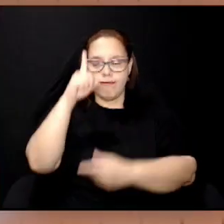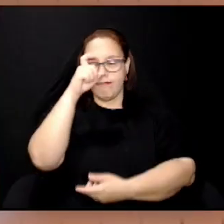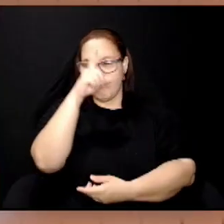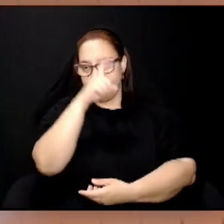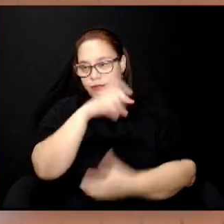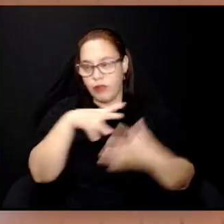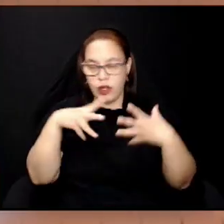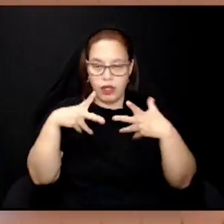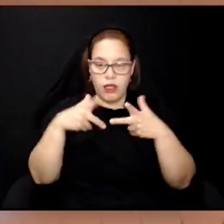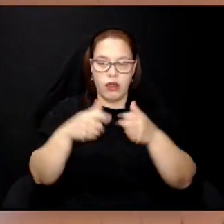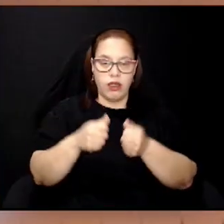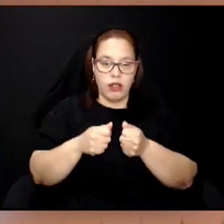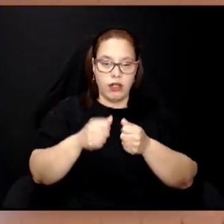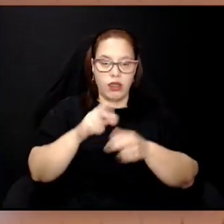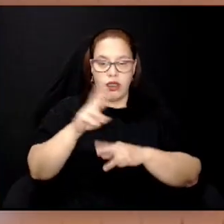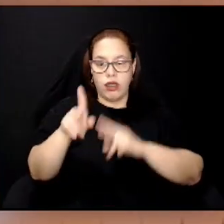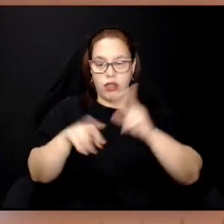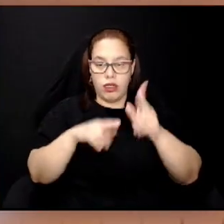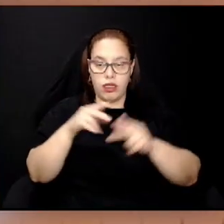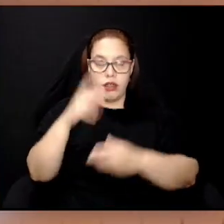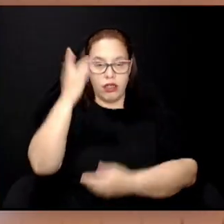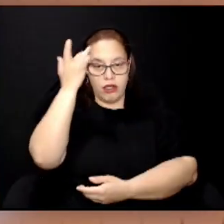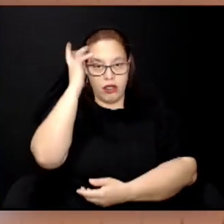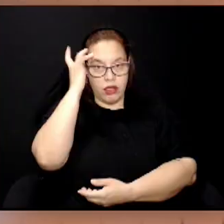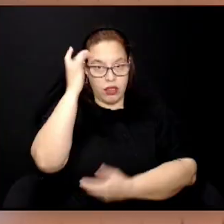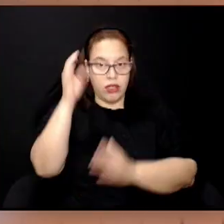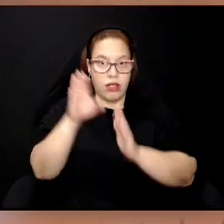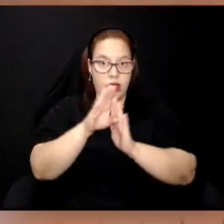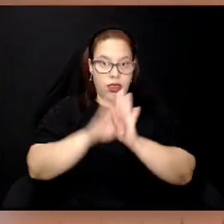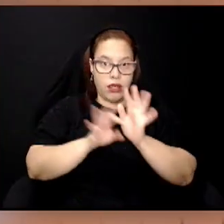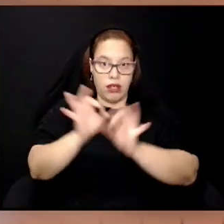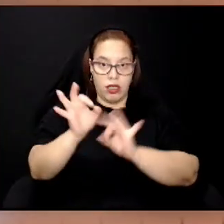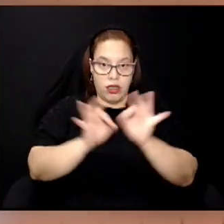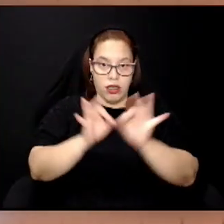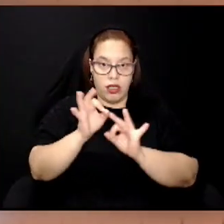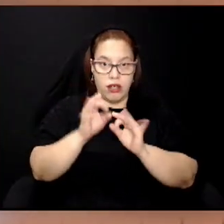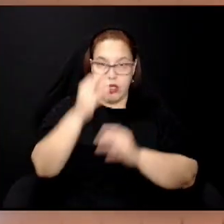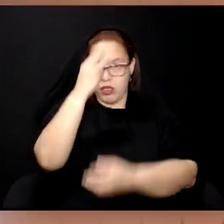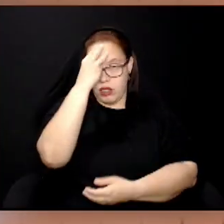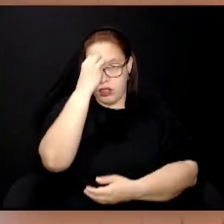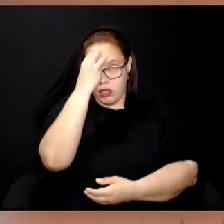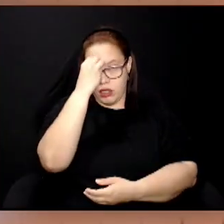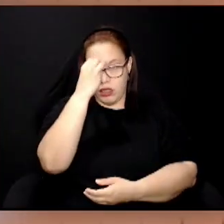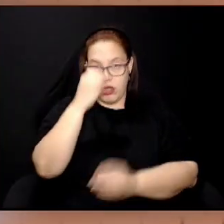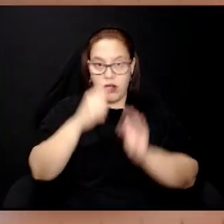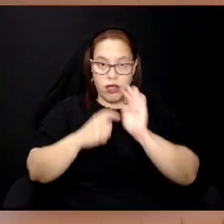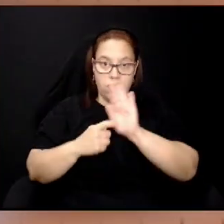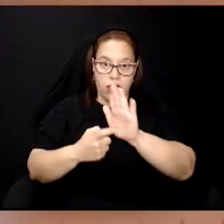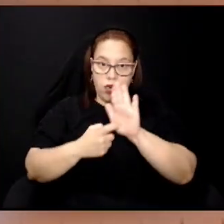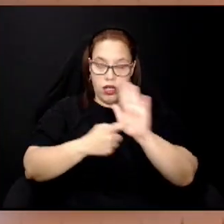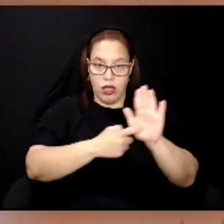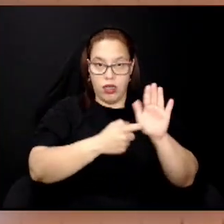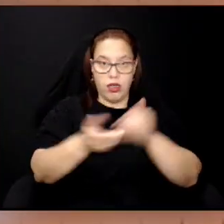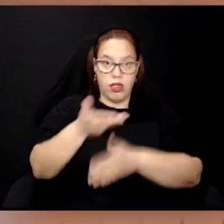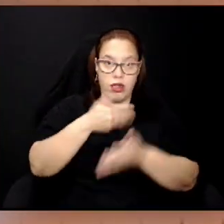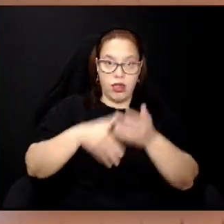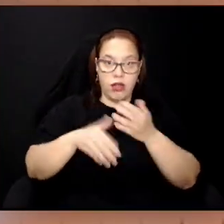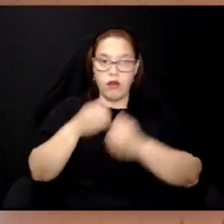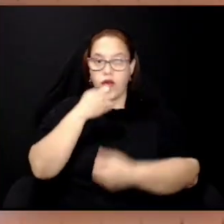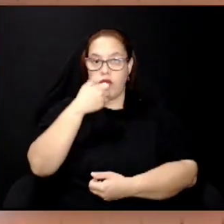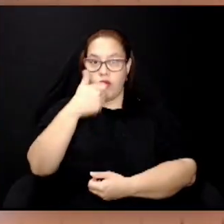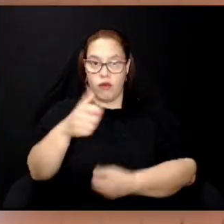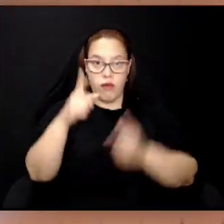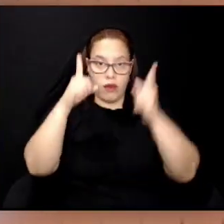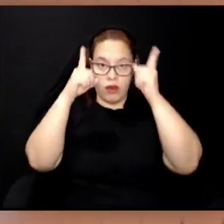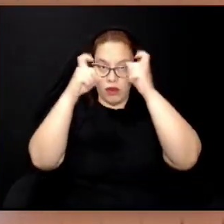essa diversidade. E eu acho que esse plano de trabalho que o Wagner apresentou aqui, ele traz muito bem esse desafio.